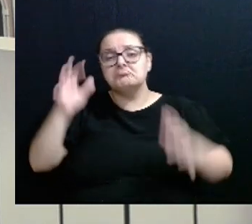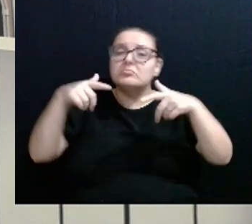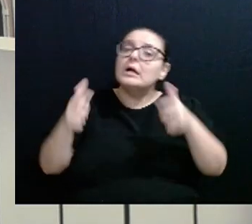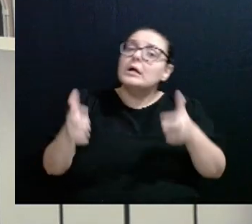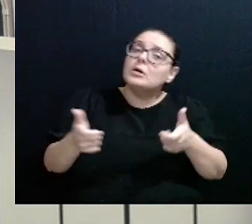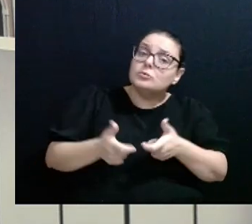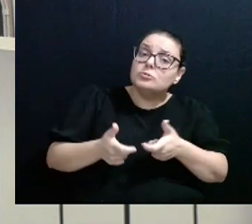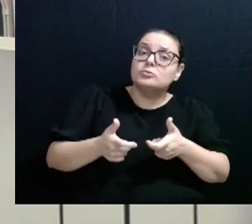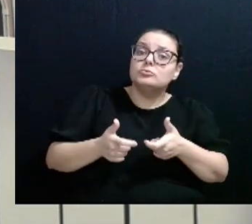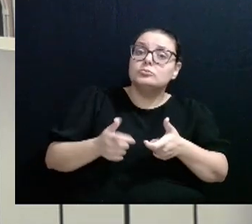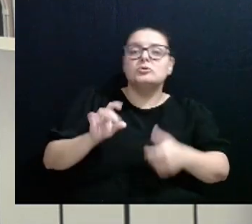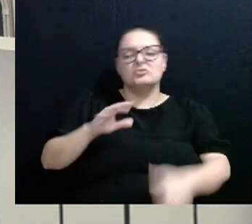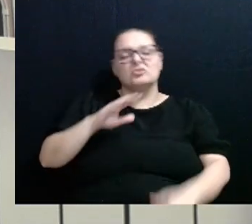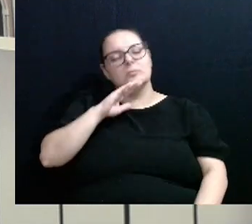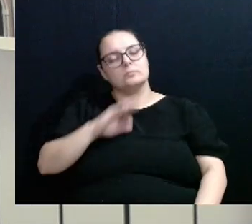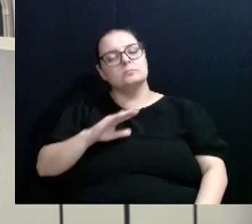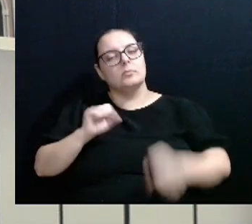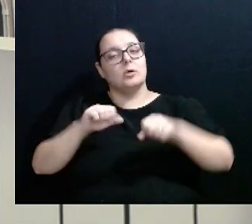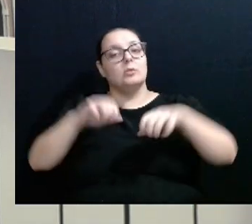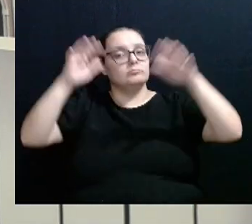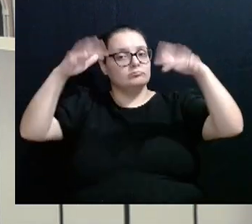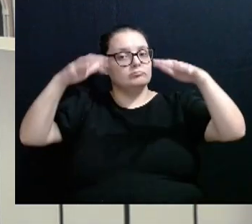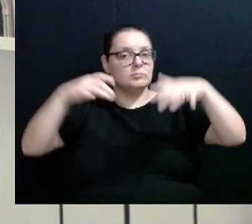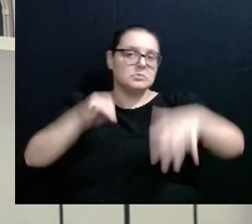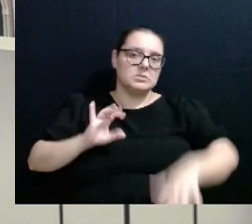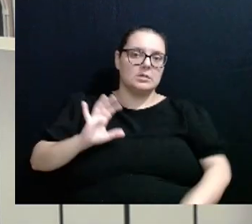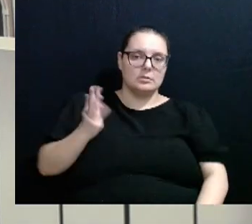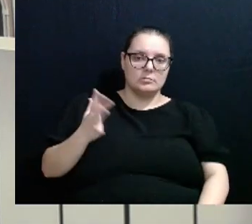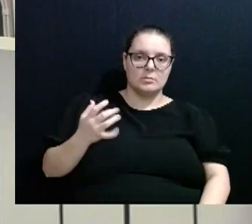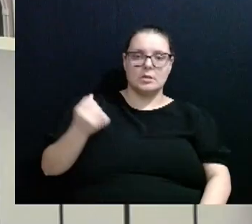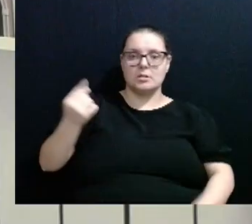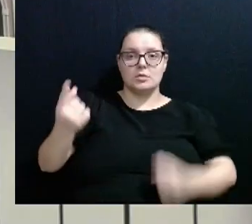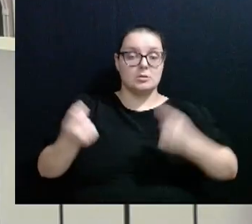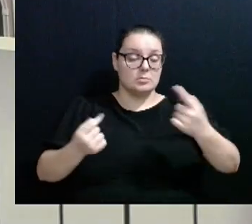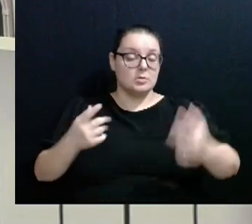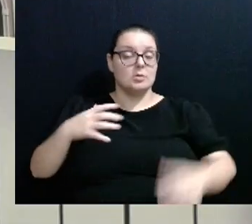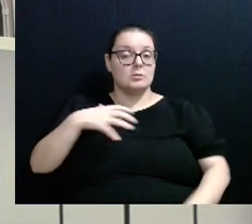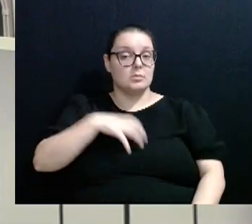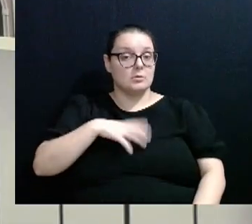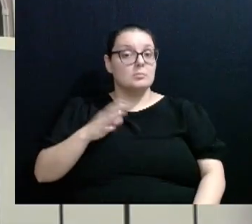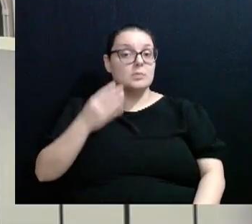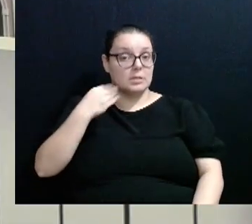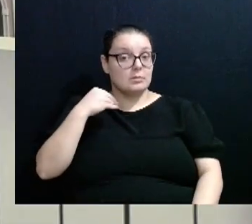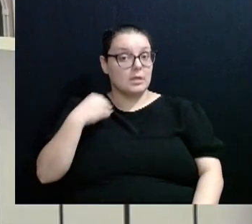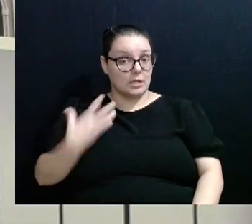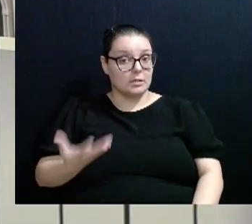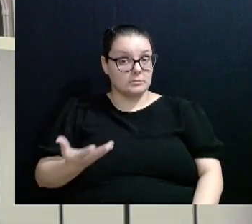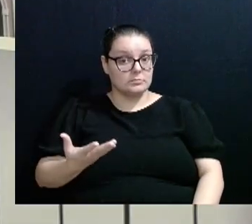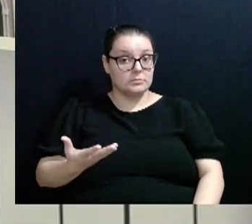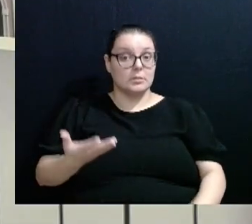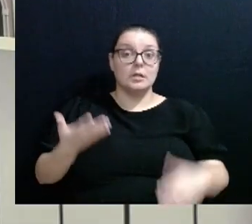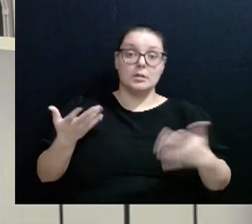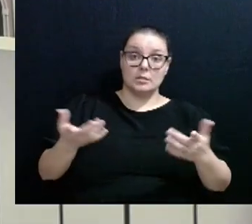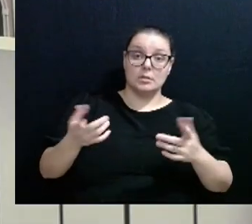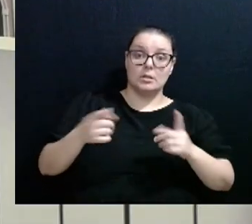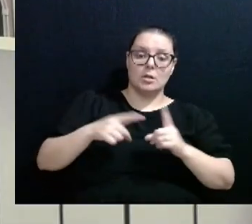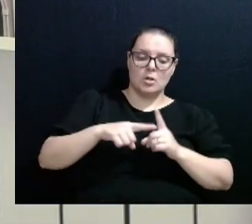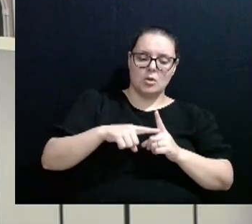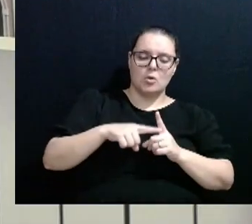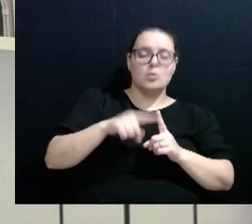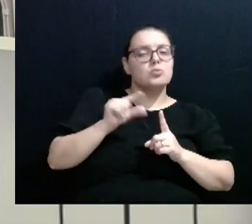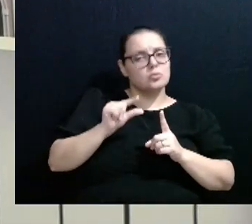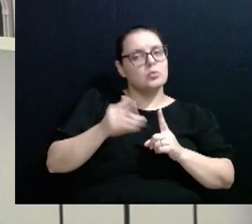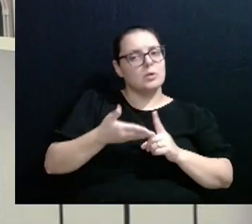à tarde pode cair, mas se acontecer, é de uma maneira mais fraca. Com isso, a temperatura sobe um pouco em